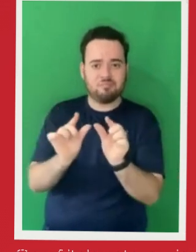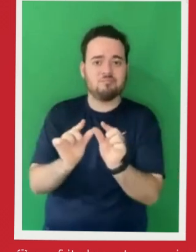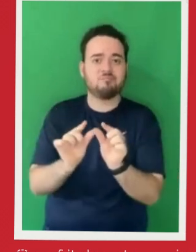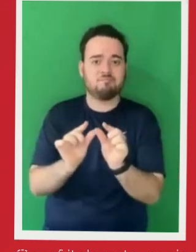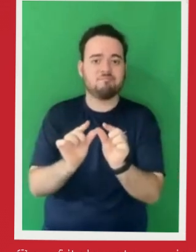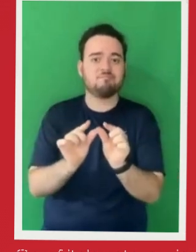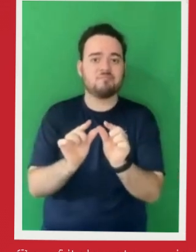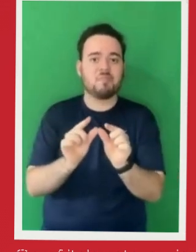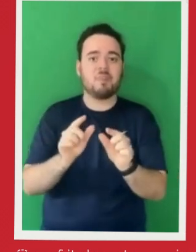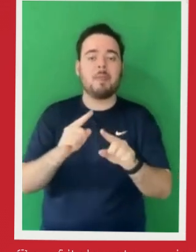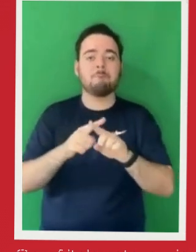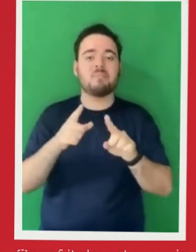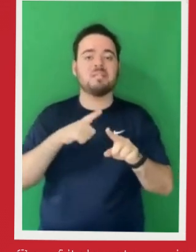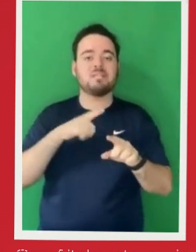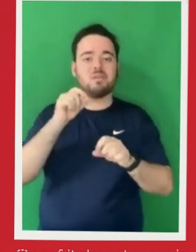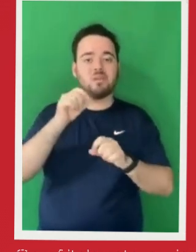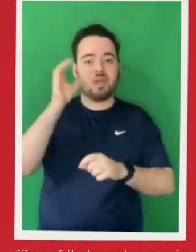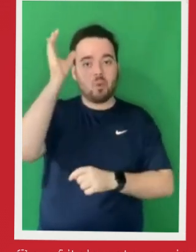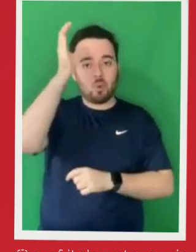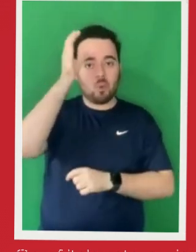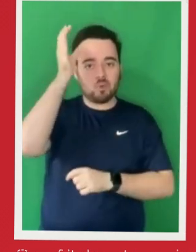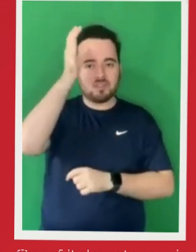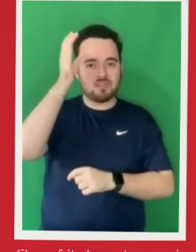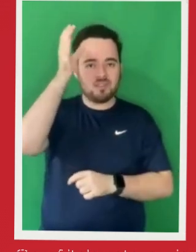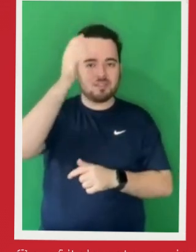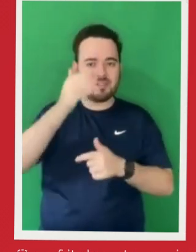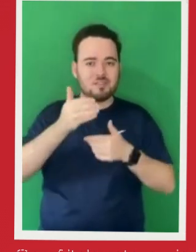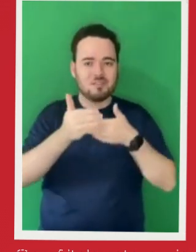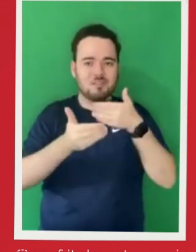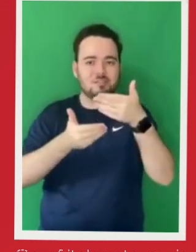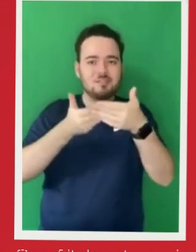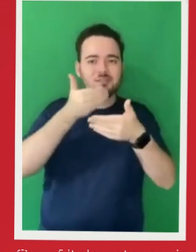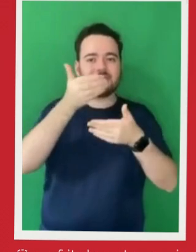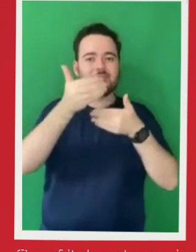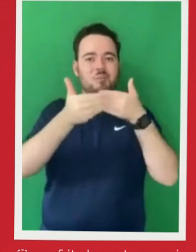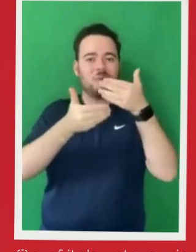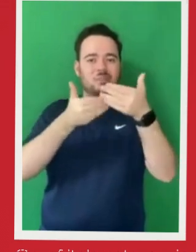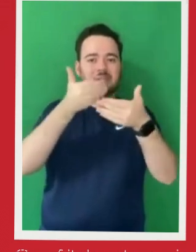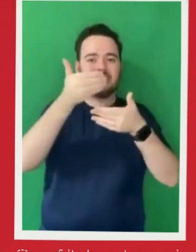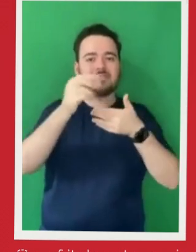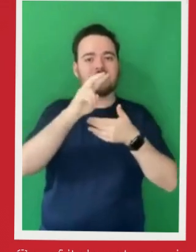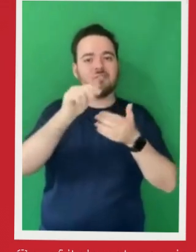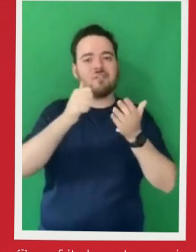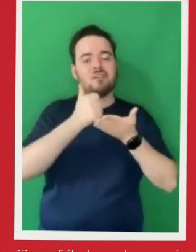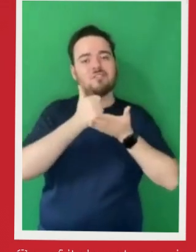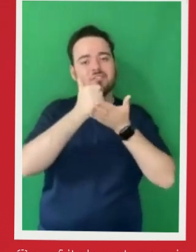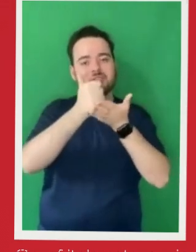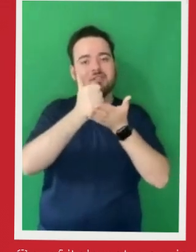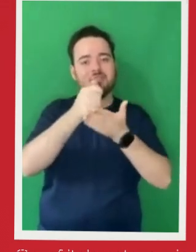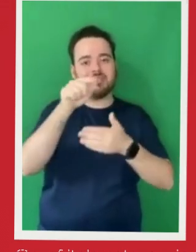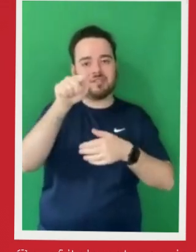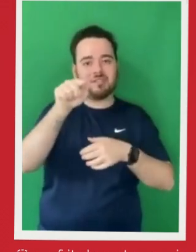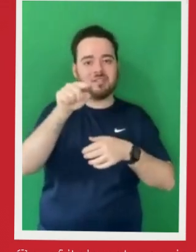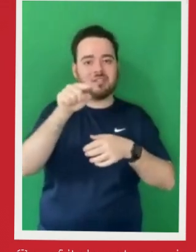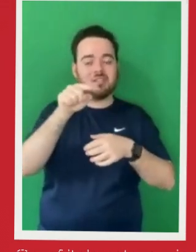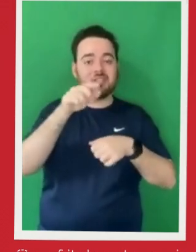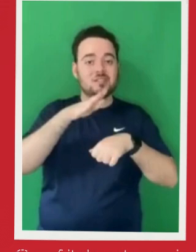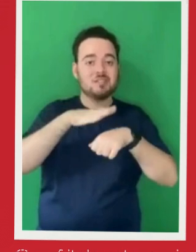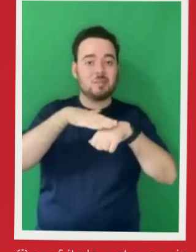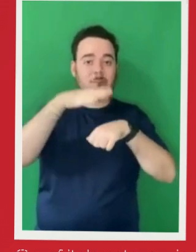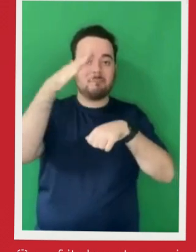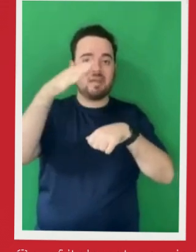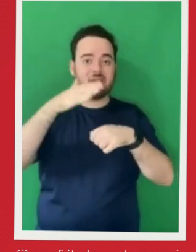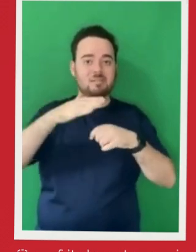né? Mas tomar consciência desses processos e desses hábitos vai ajudar você, inclusive, a ser